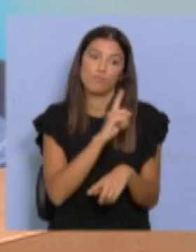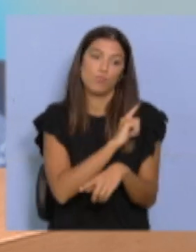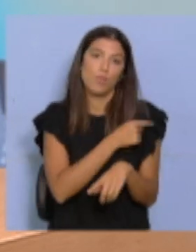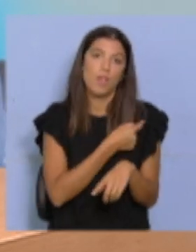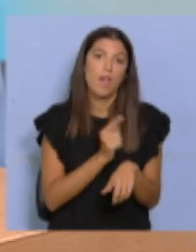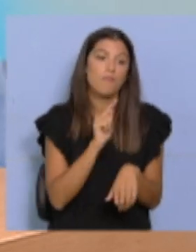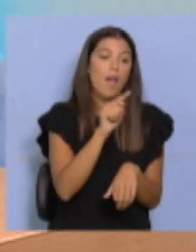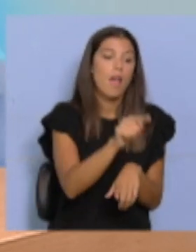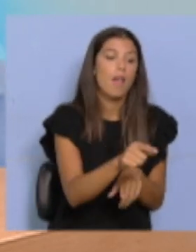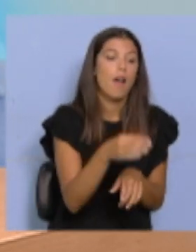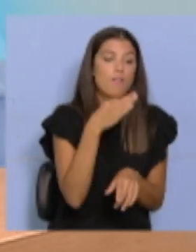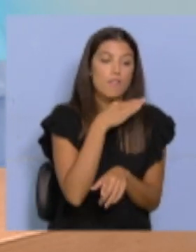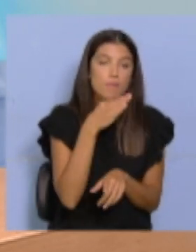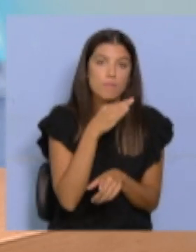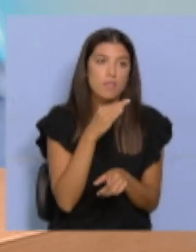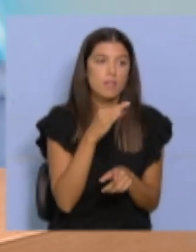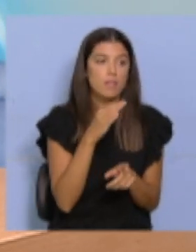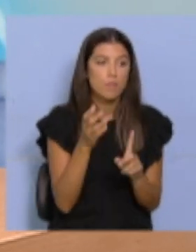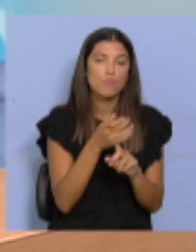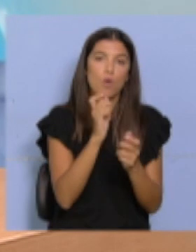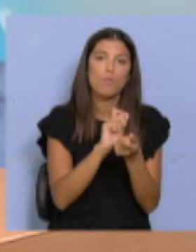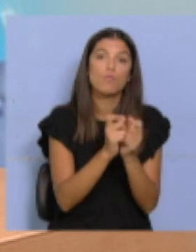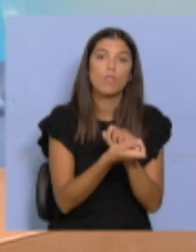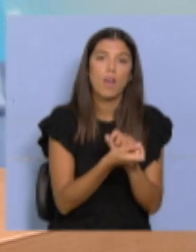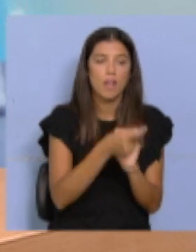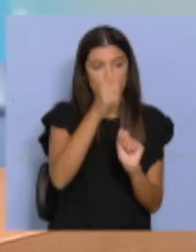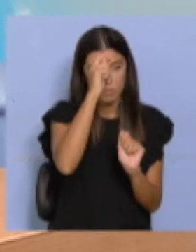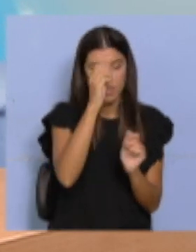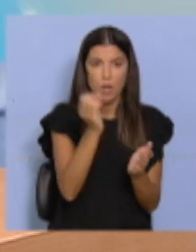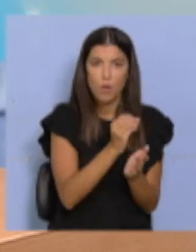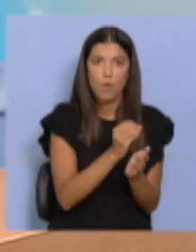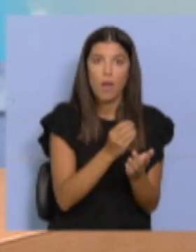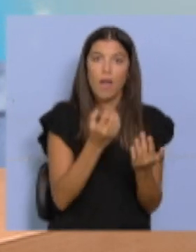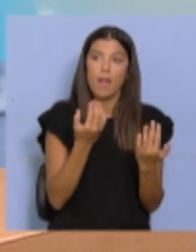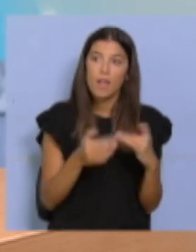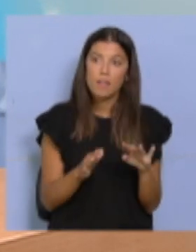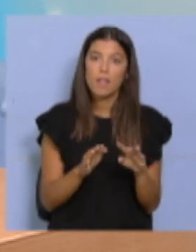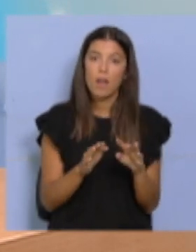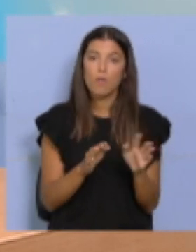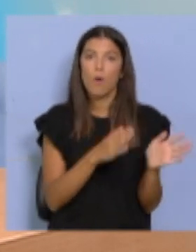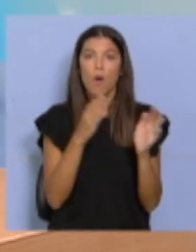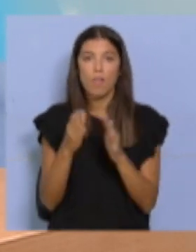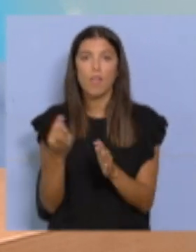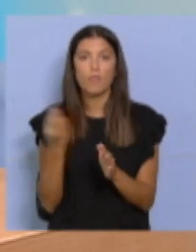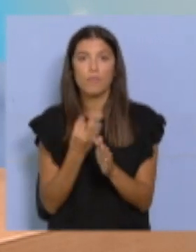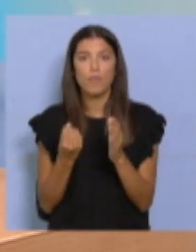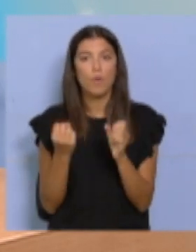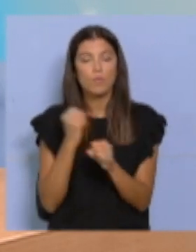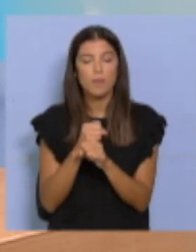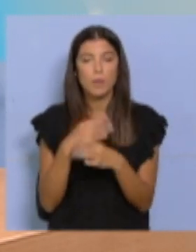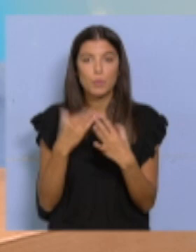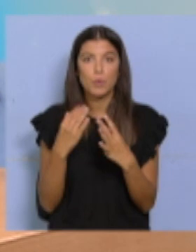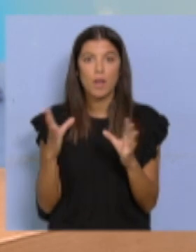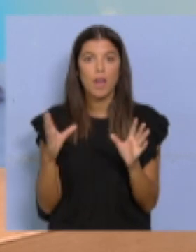mudar as pessoas, não respeitar as pessoas. Então houve um trabalho essencial na criação de comunidades, convidando as